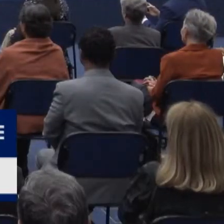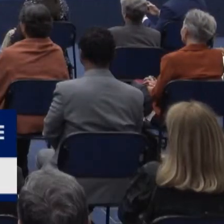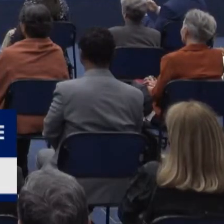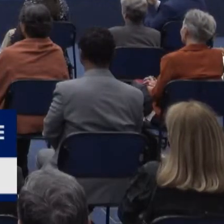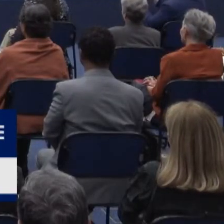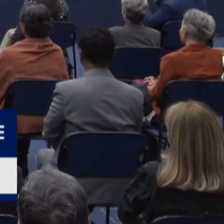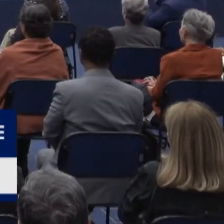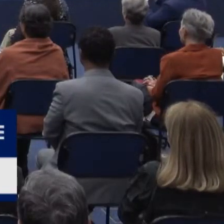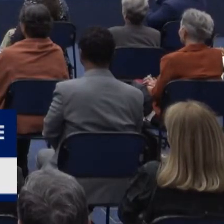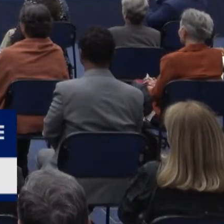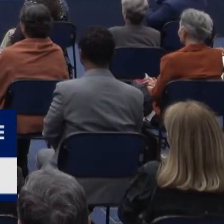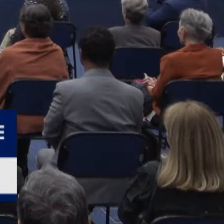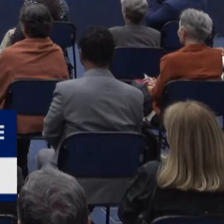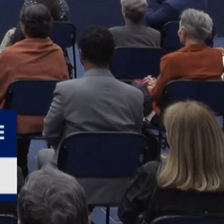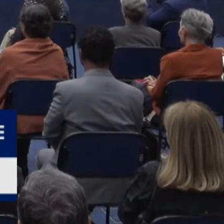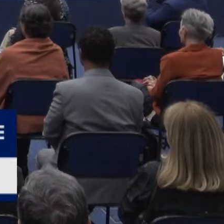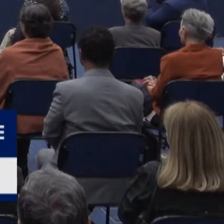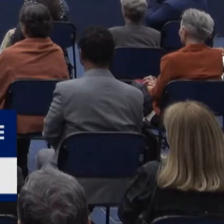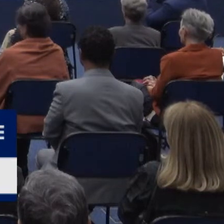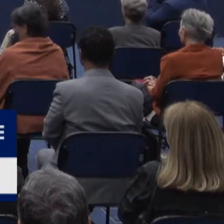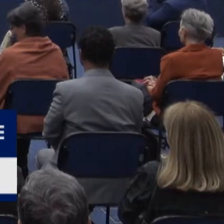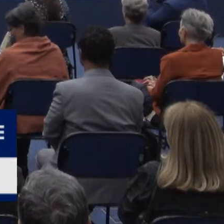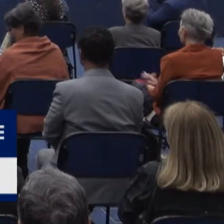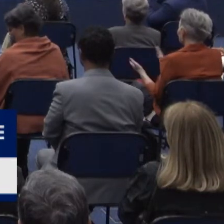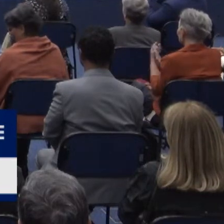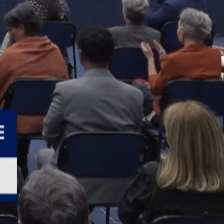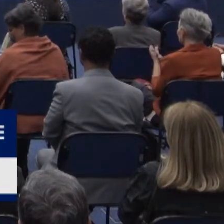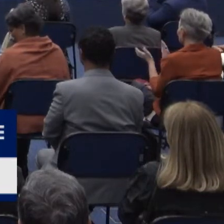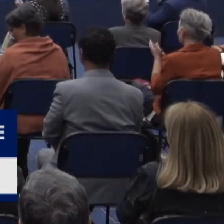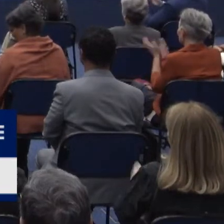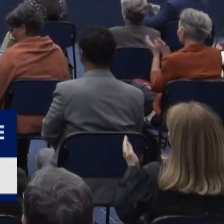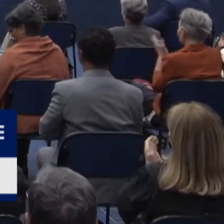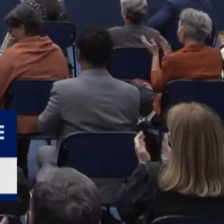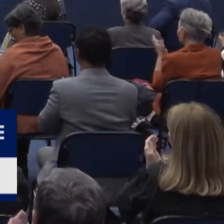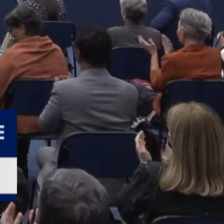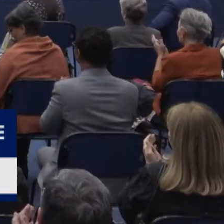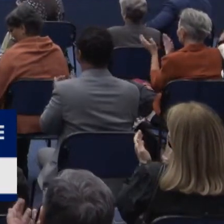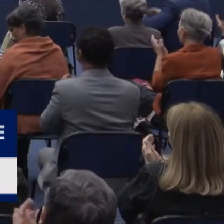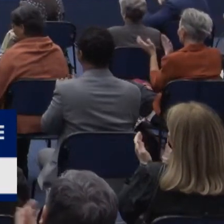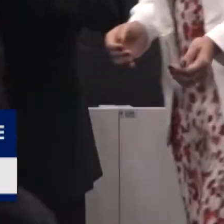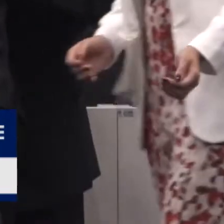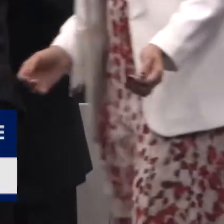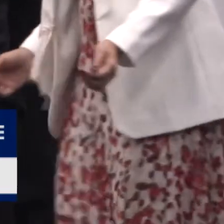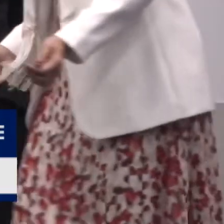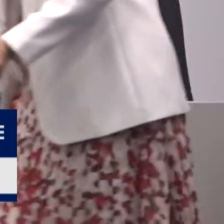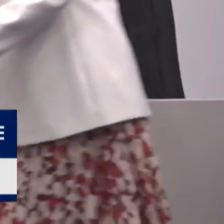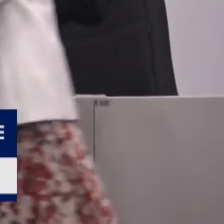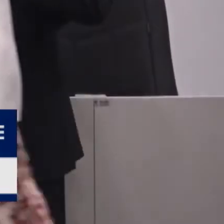prosperar. Meu São José dos Campos.